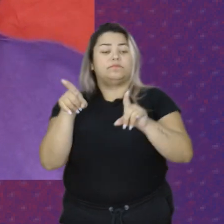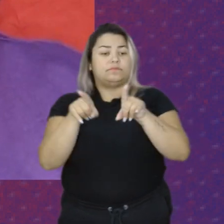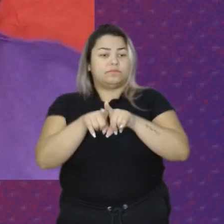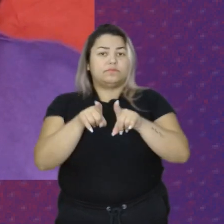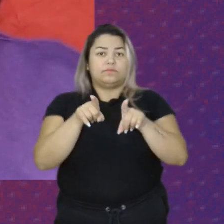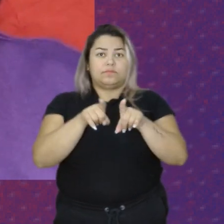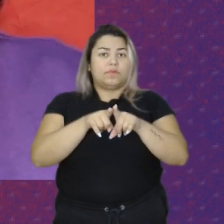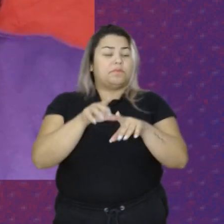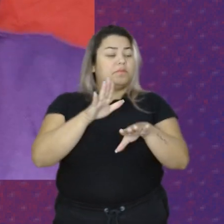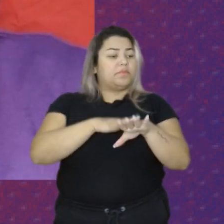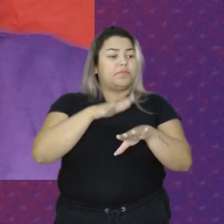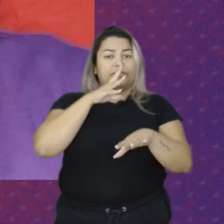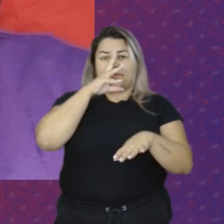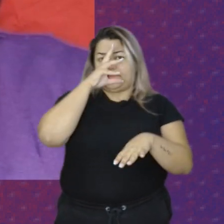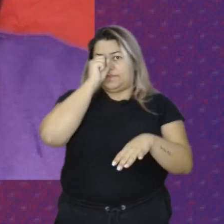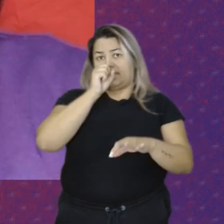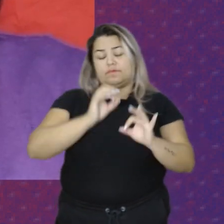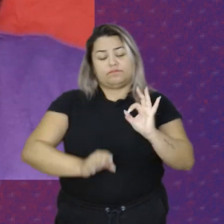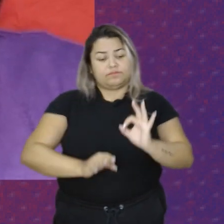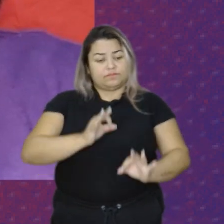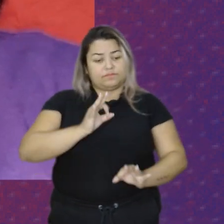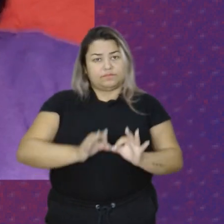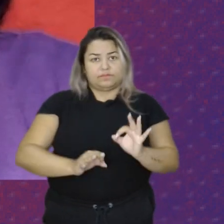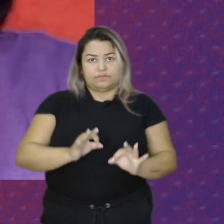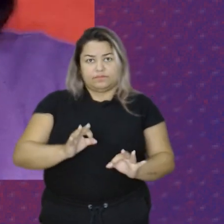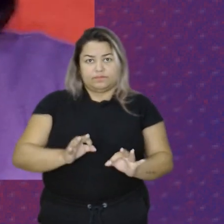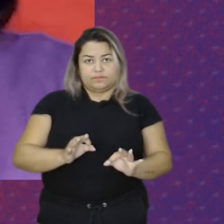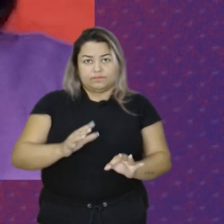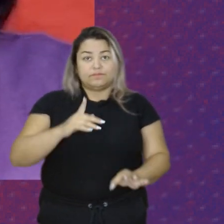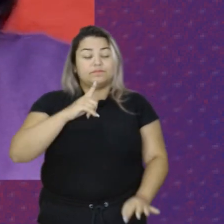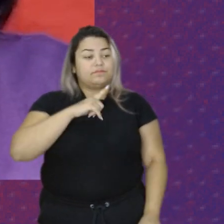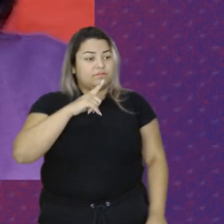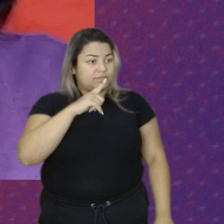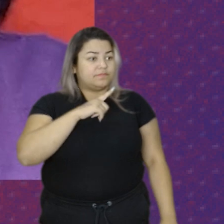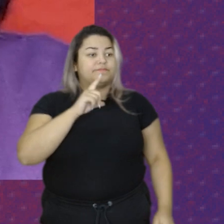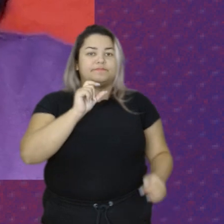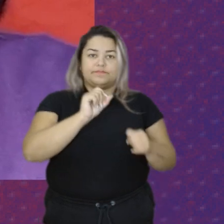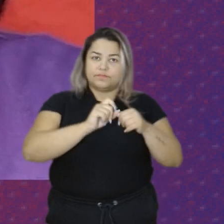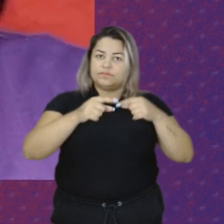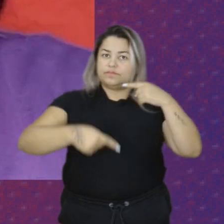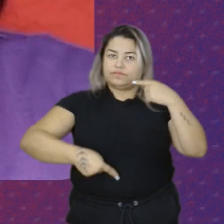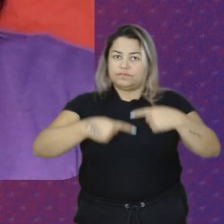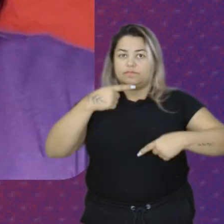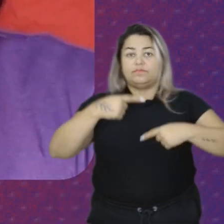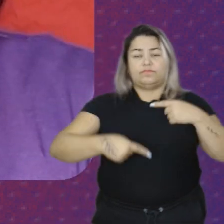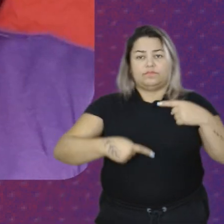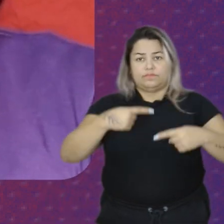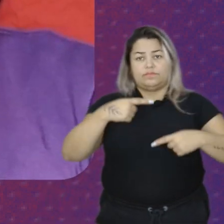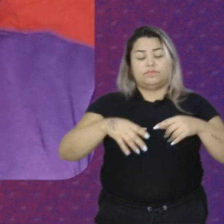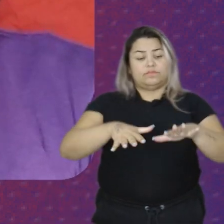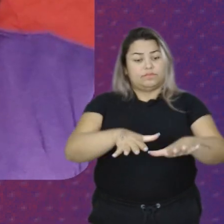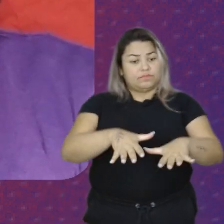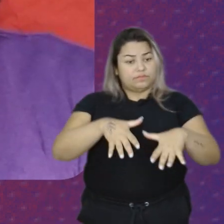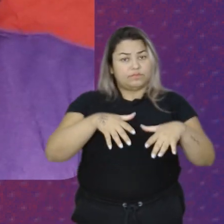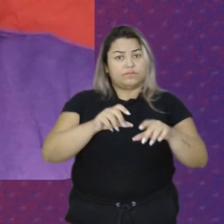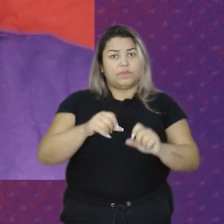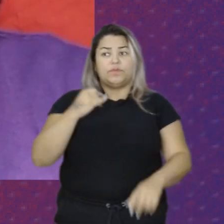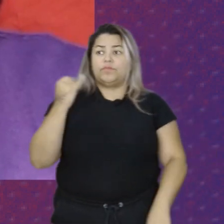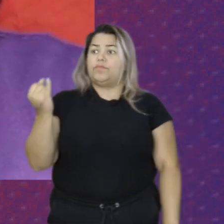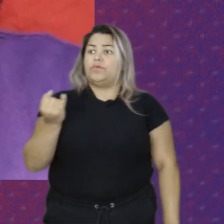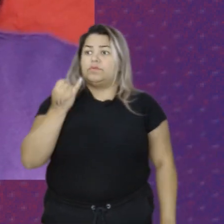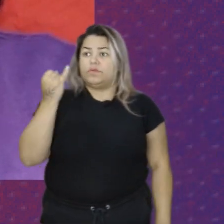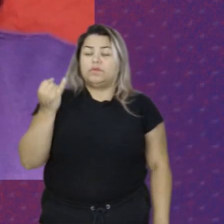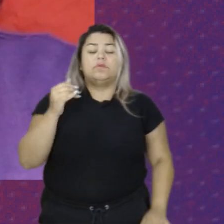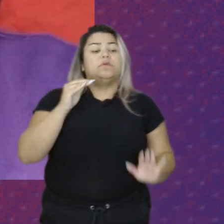ambiental ela é muito mais forte do que a justiça ambiental. E a gente tem feito isso no debate, né, nos eixos da marcha. Foi muito importante